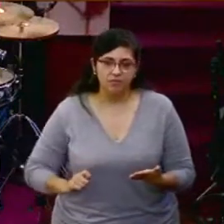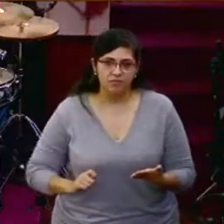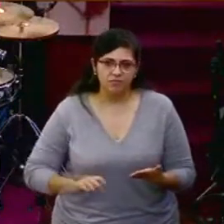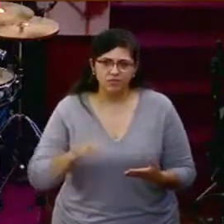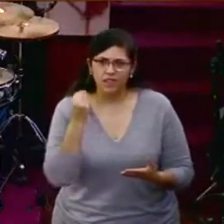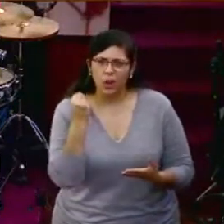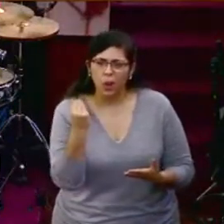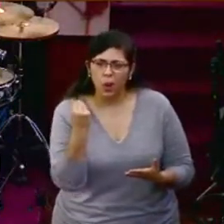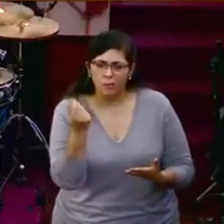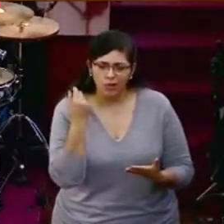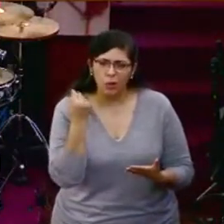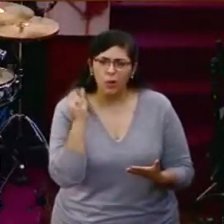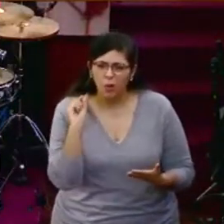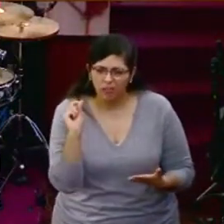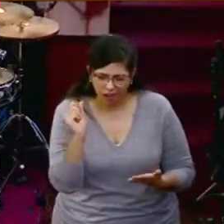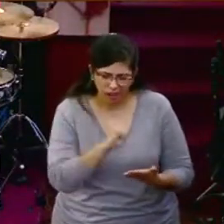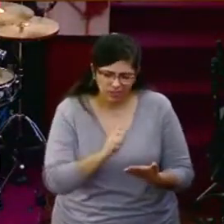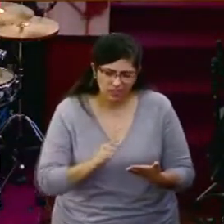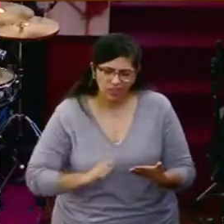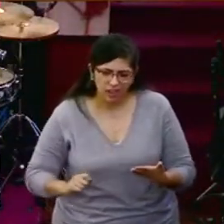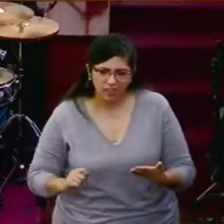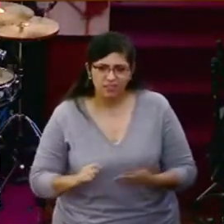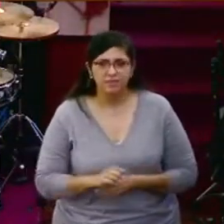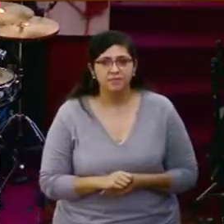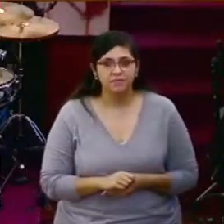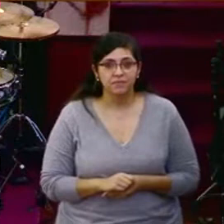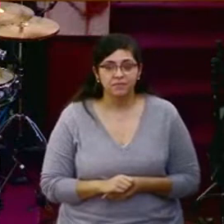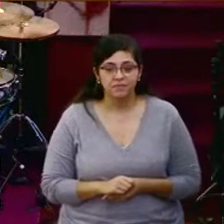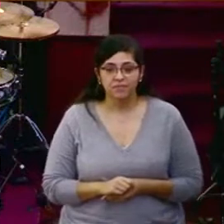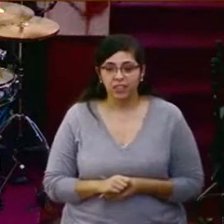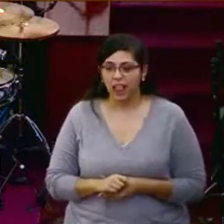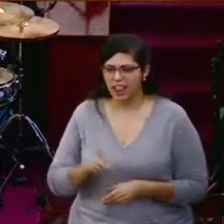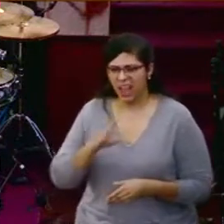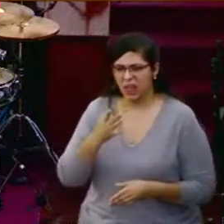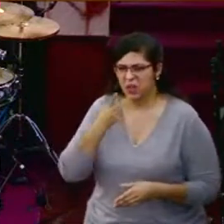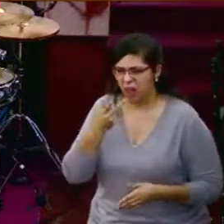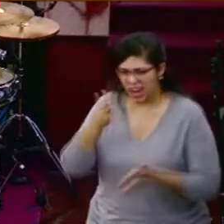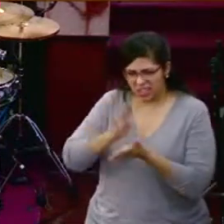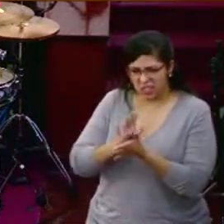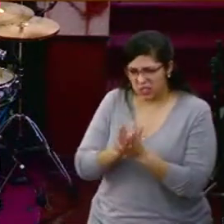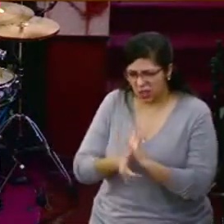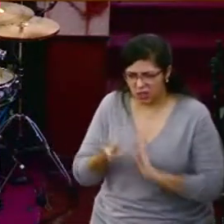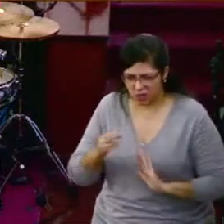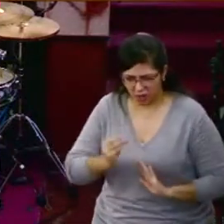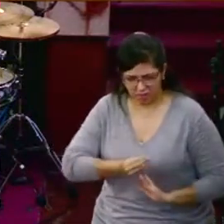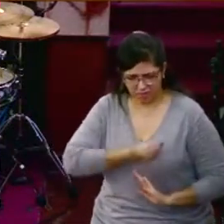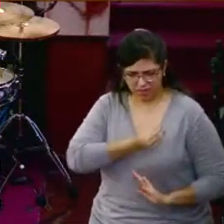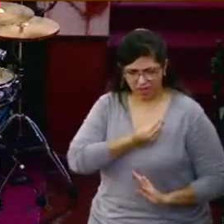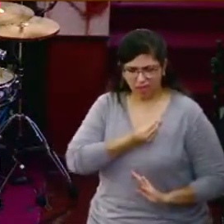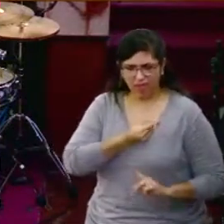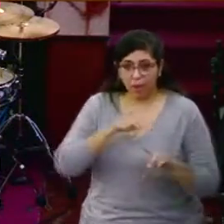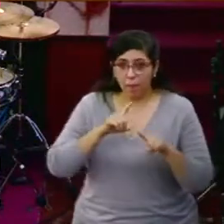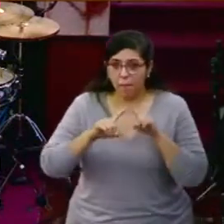igreja poderia dizer olha não deixem que pisem em vocês igreja de filipos a